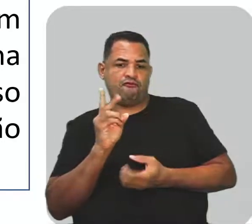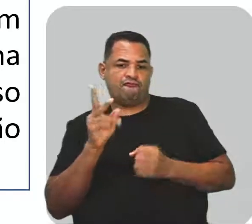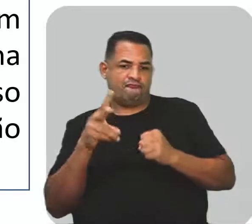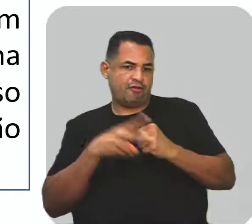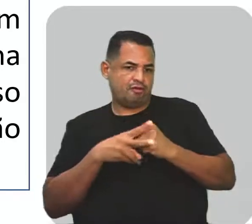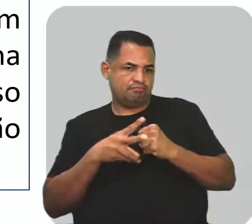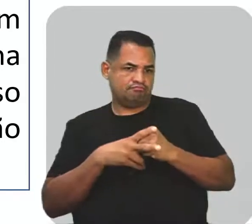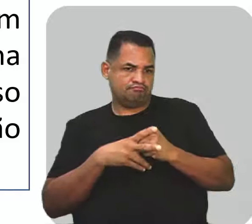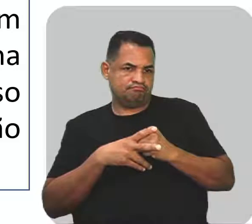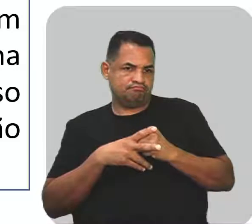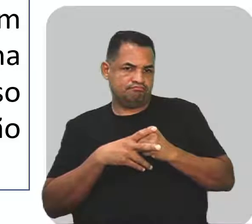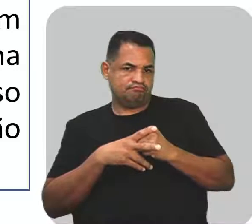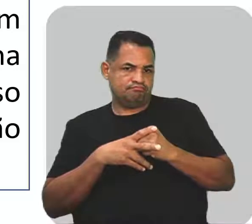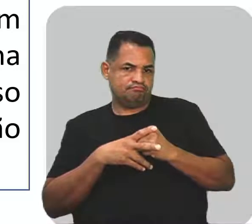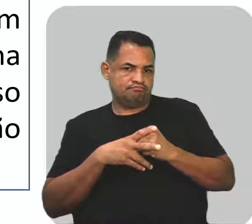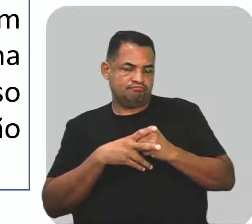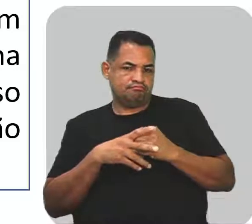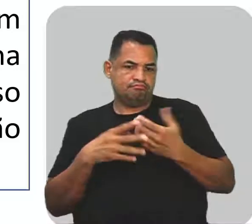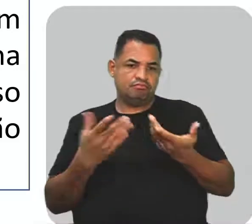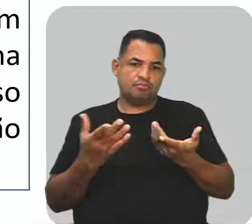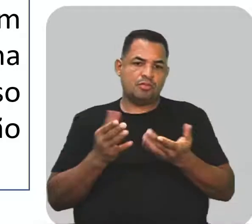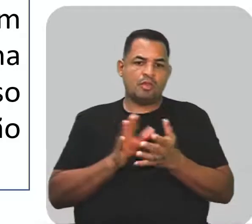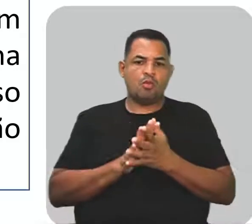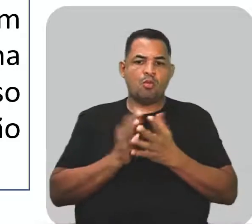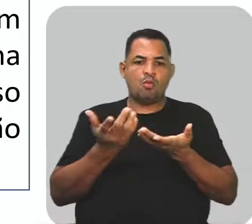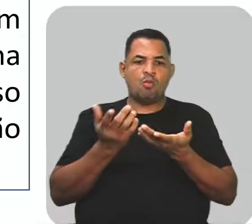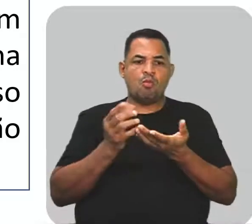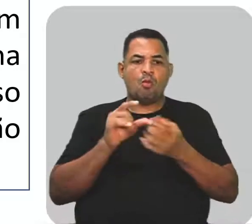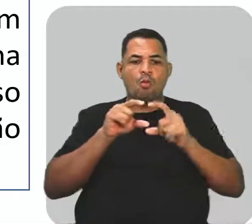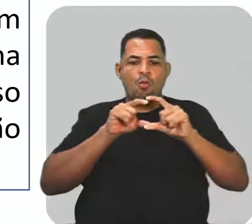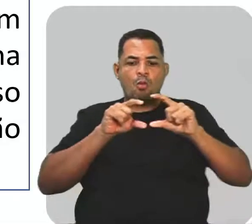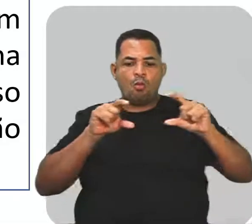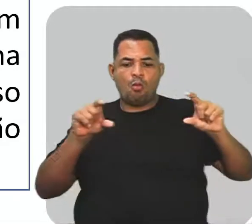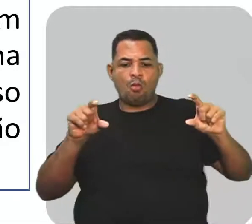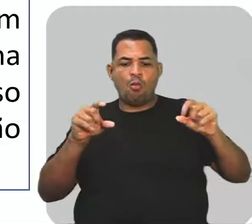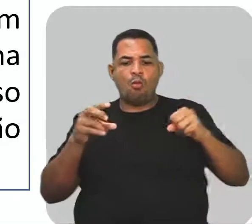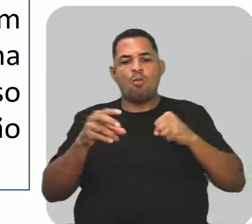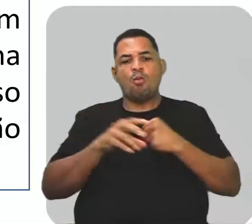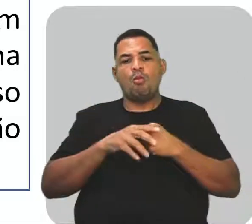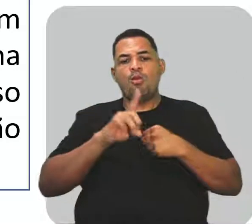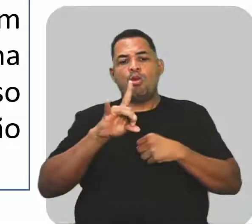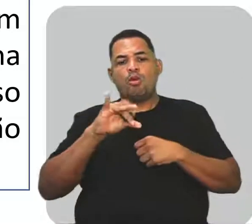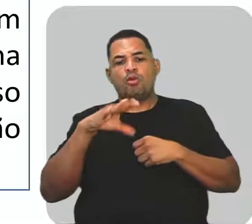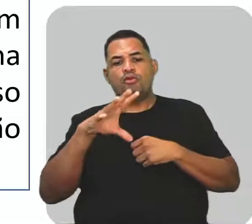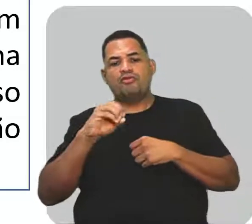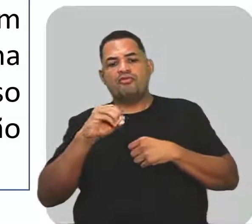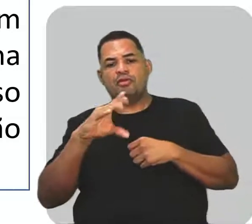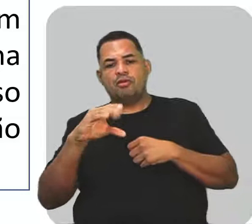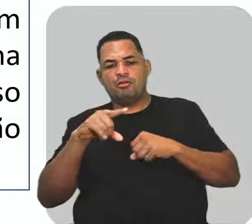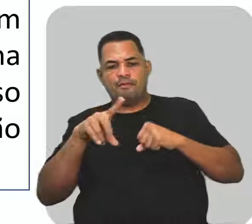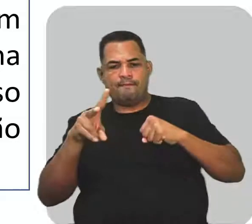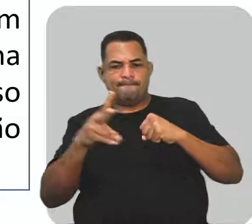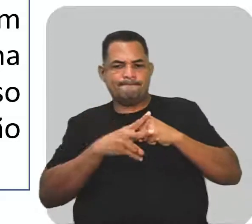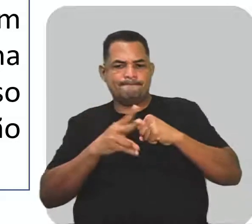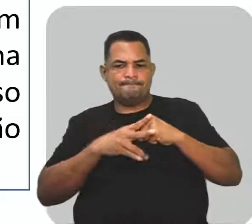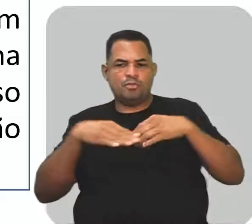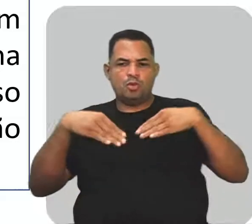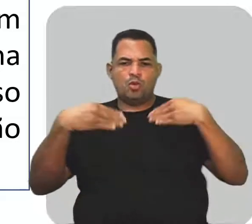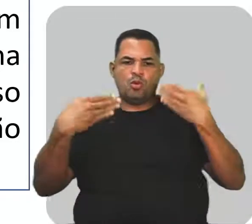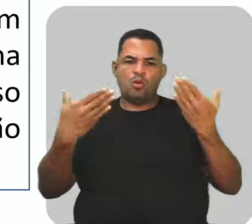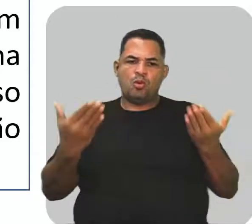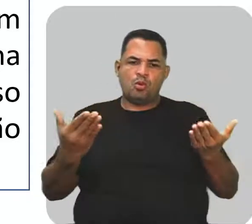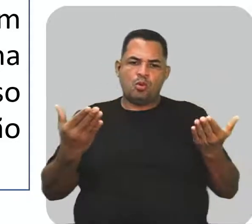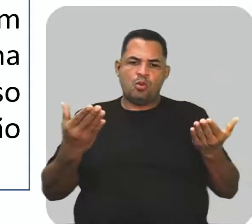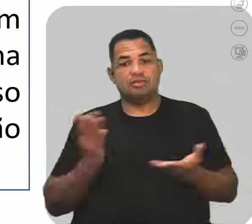único verbo ou de uma única locução verbal. Quando isso ocorrer, o